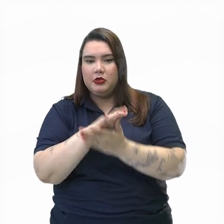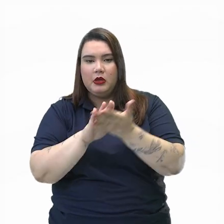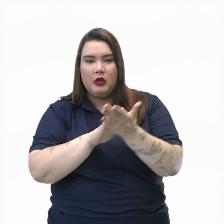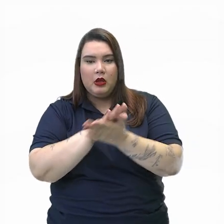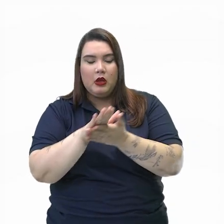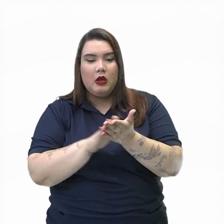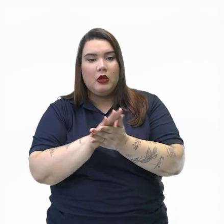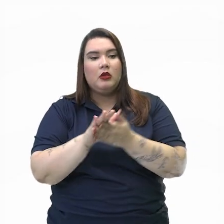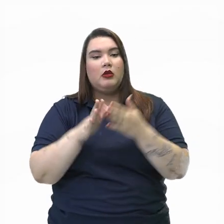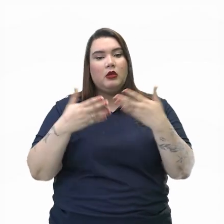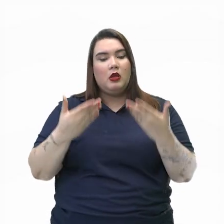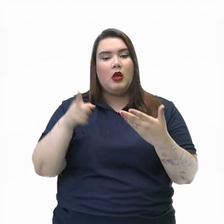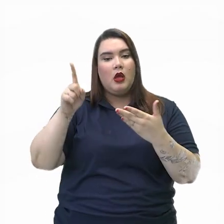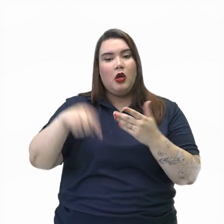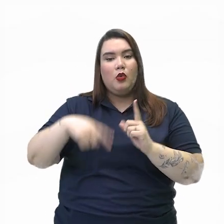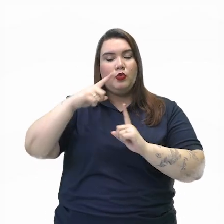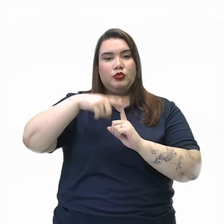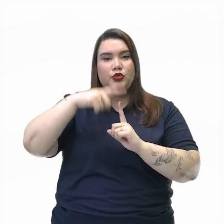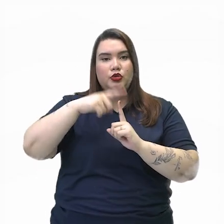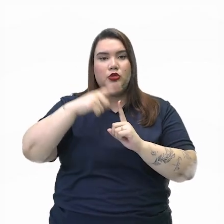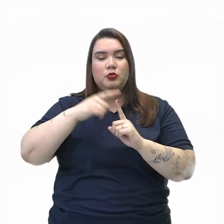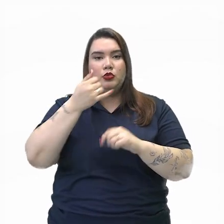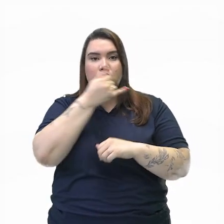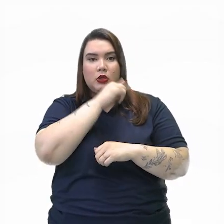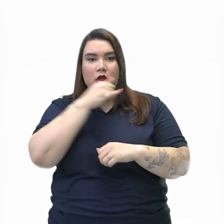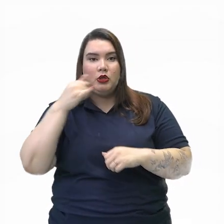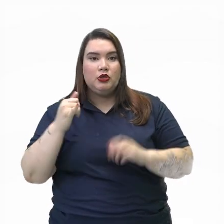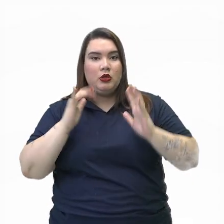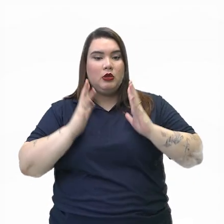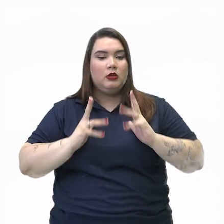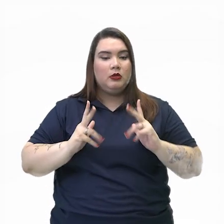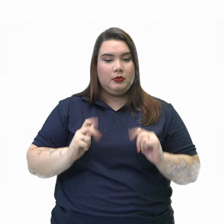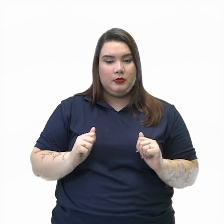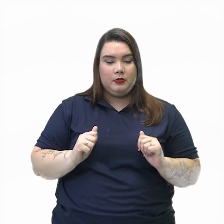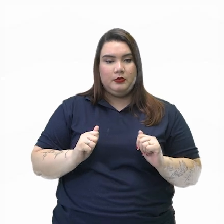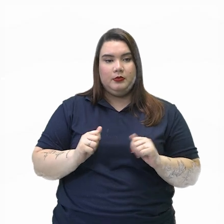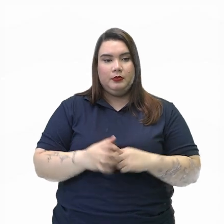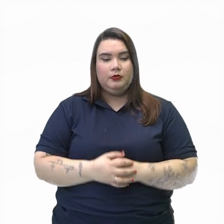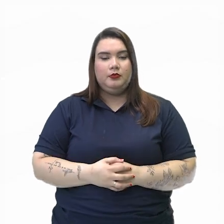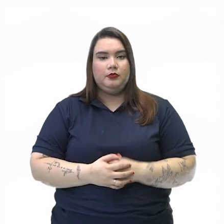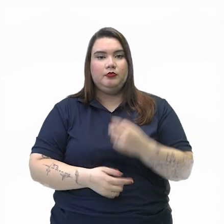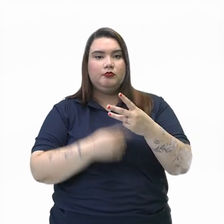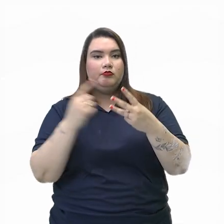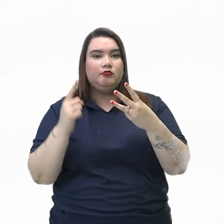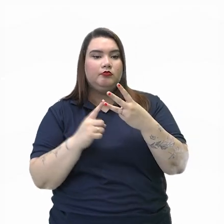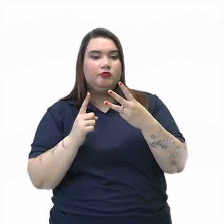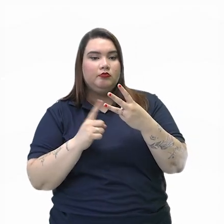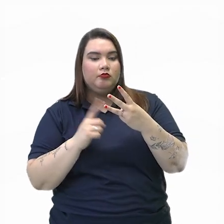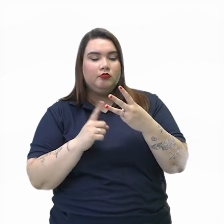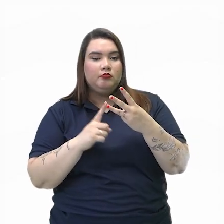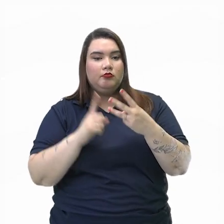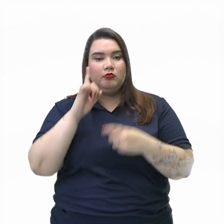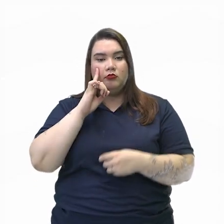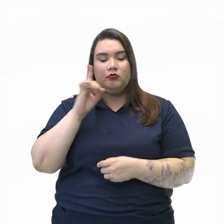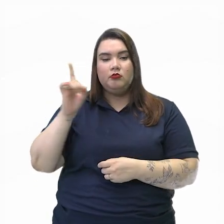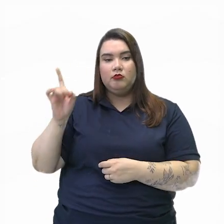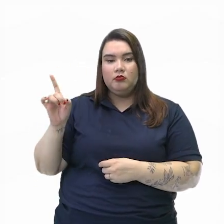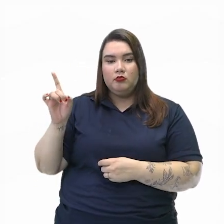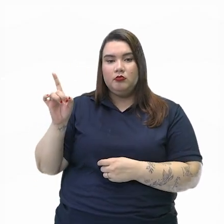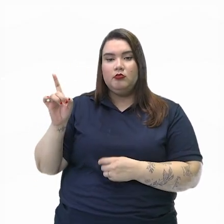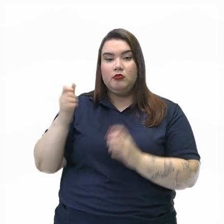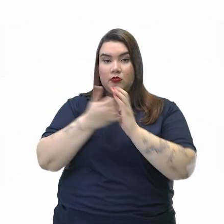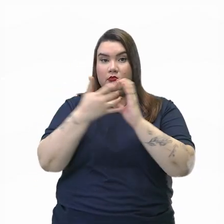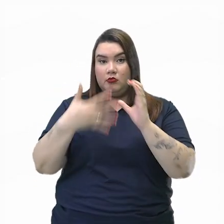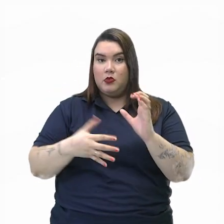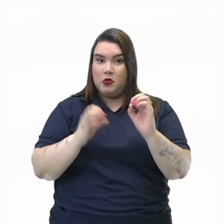gerar resíduos, sendo considerada uma energia limpa. Aí trago para você, essas